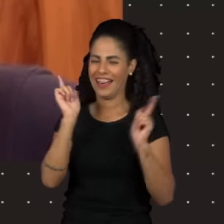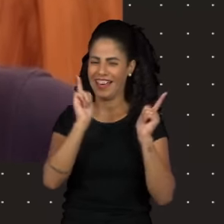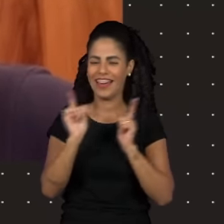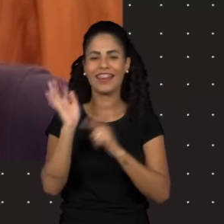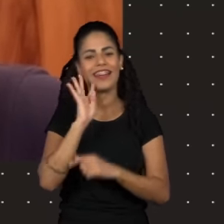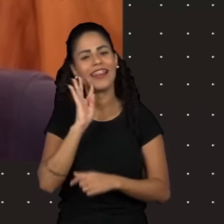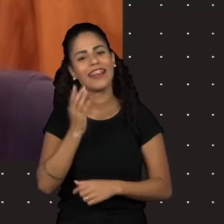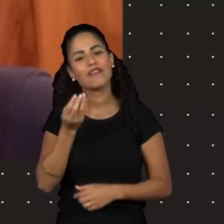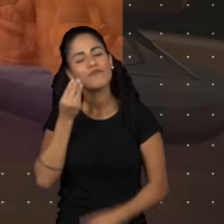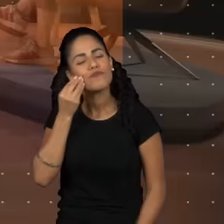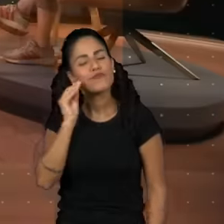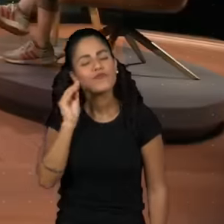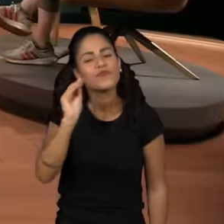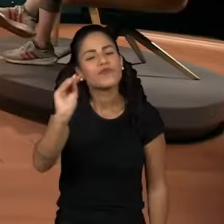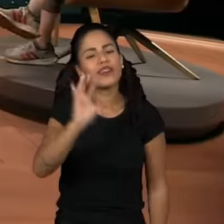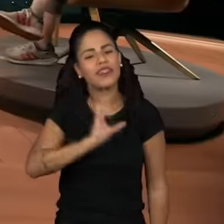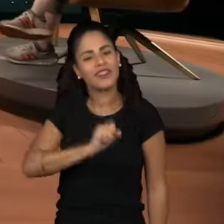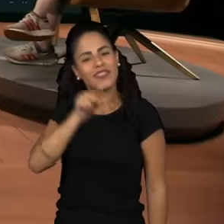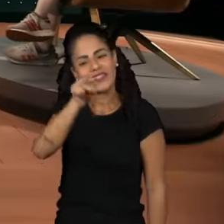amo, Camilota.